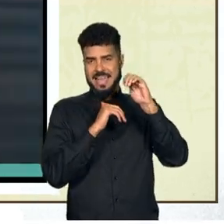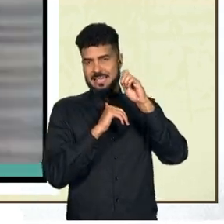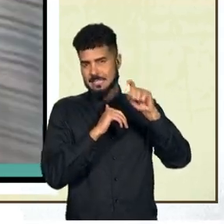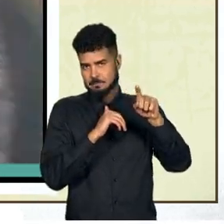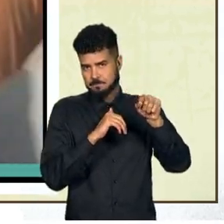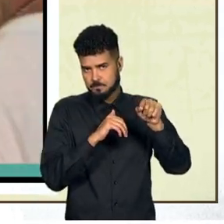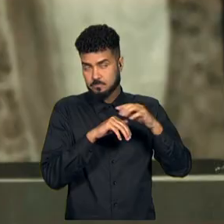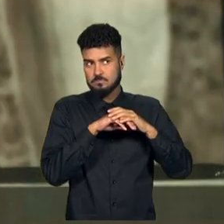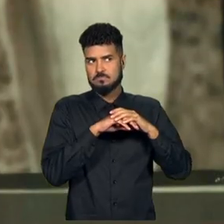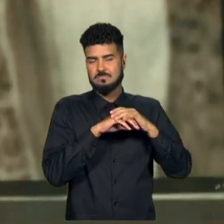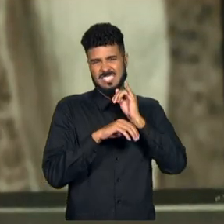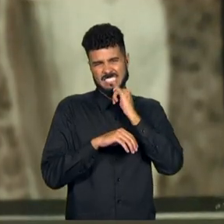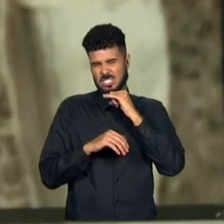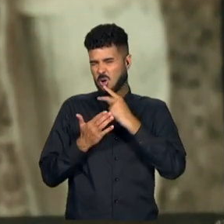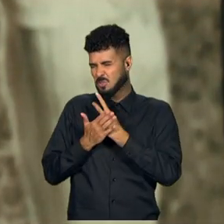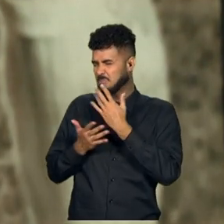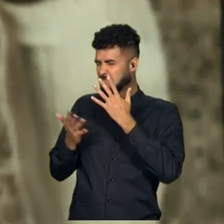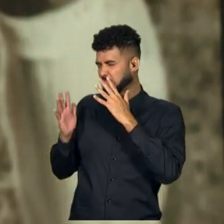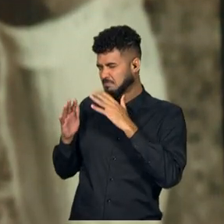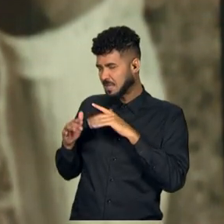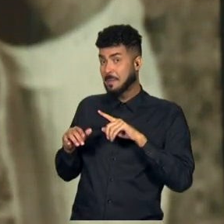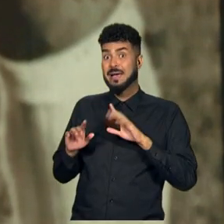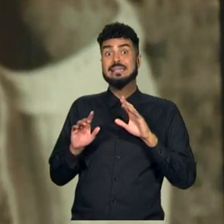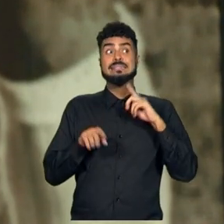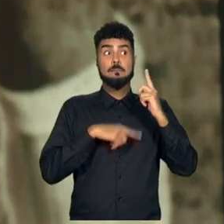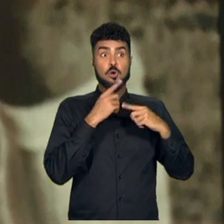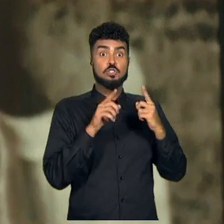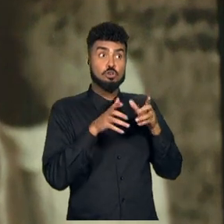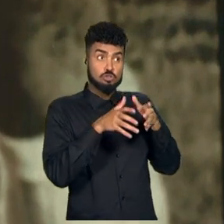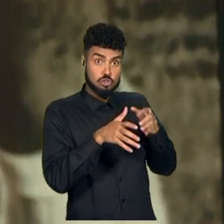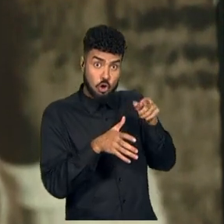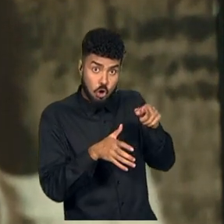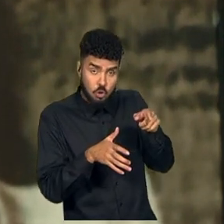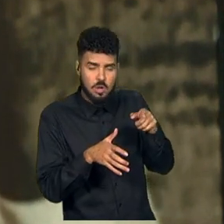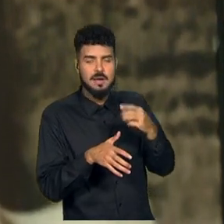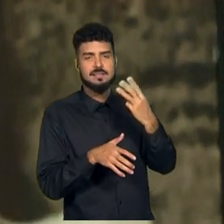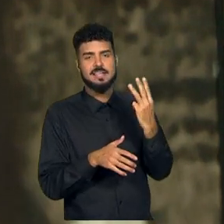triste acontecimento, o resultado final foi de 3-1,